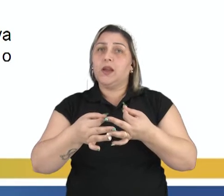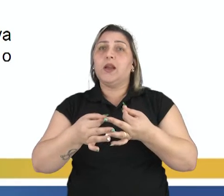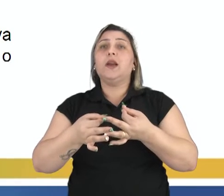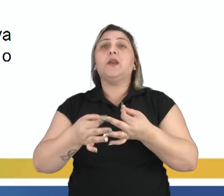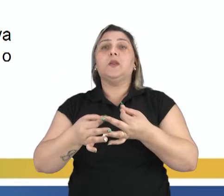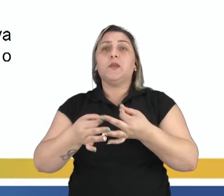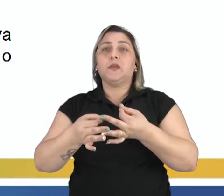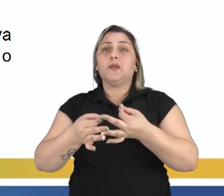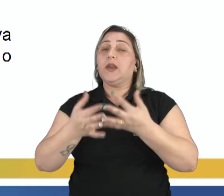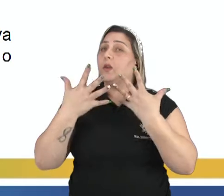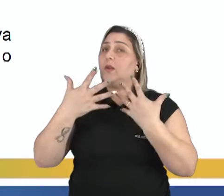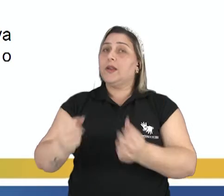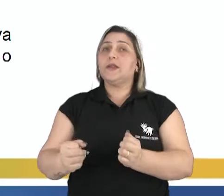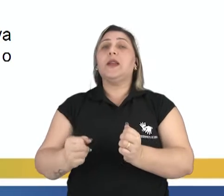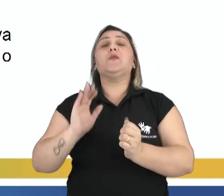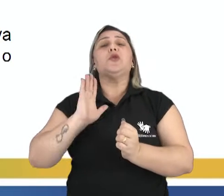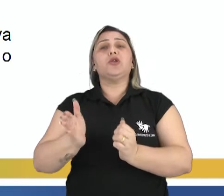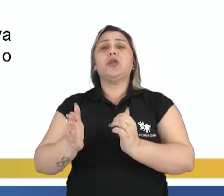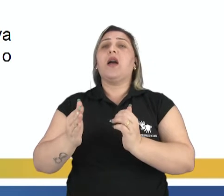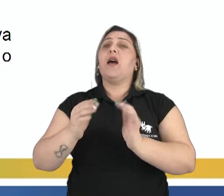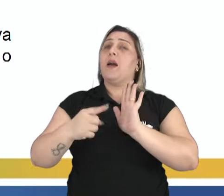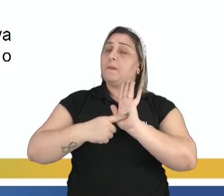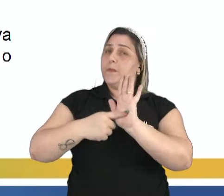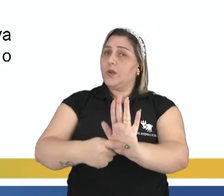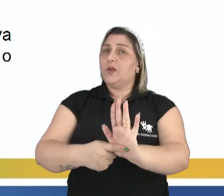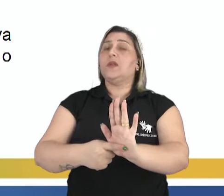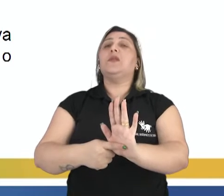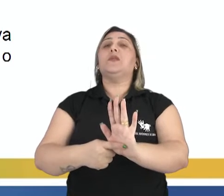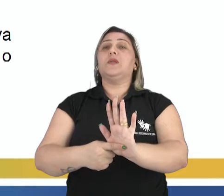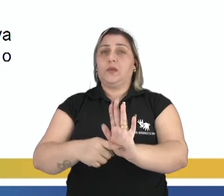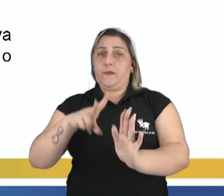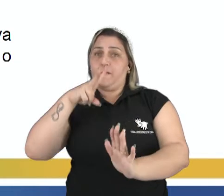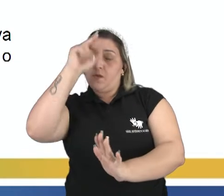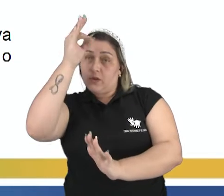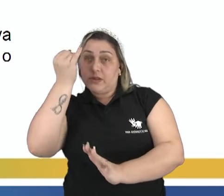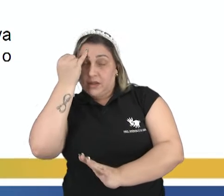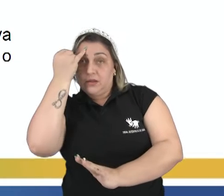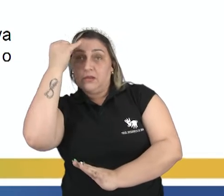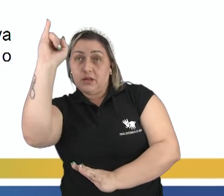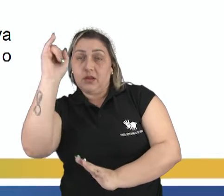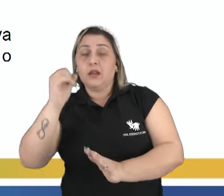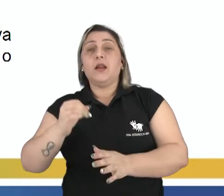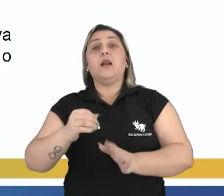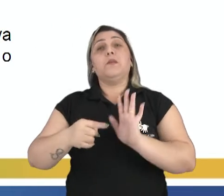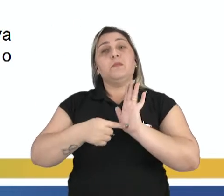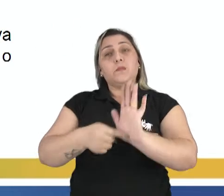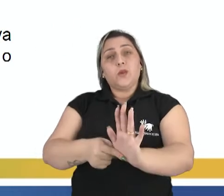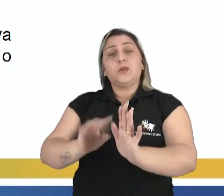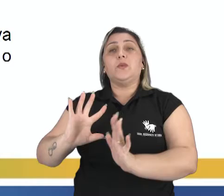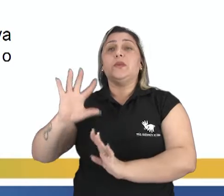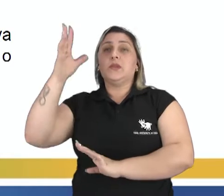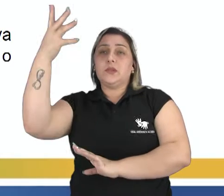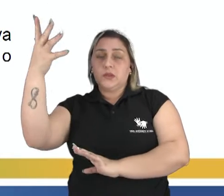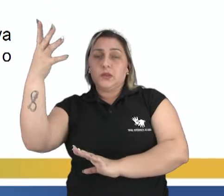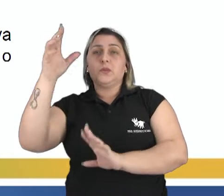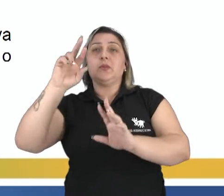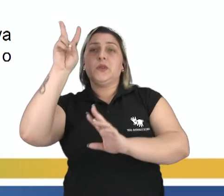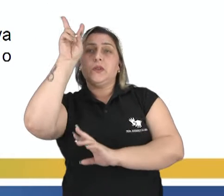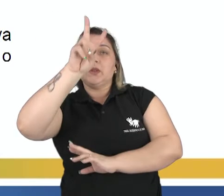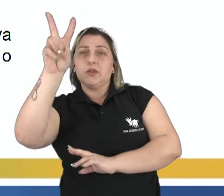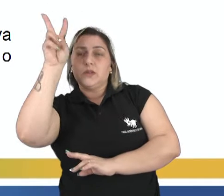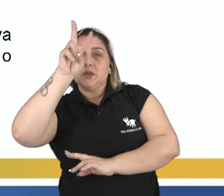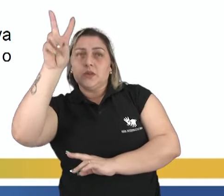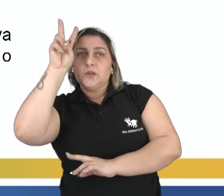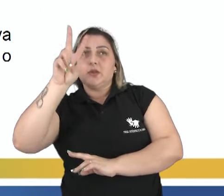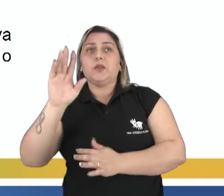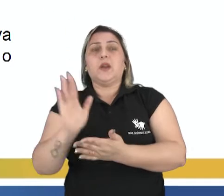apresentou, para reforçar a ideia dele, tá bom? Então ele apresenta um fato, né, uma história ali, algo